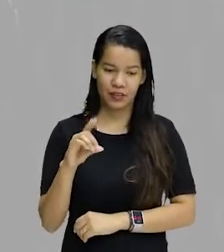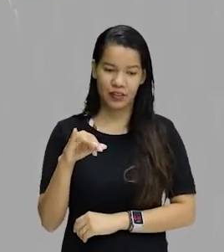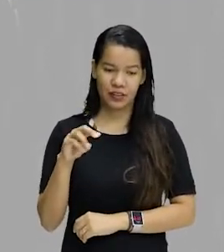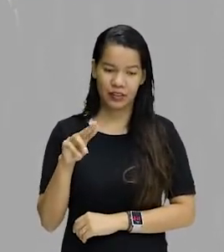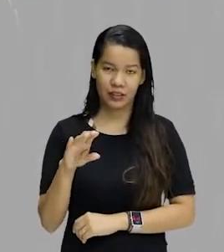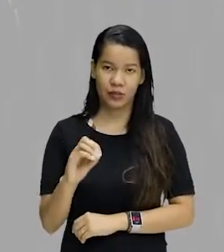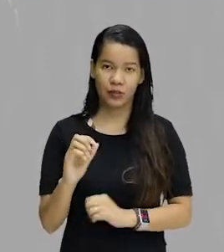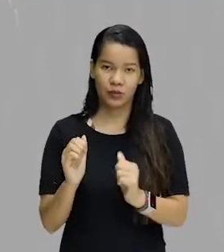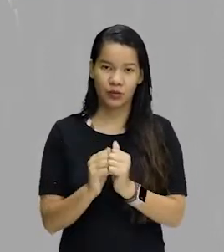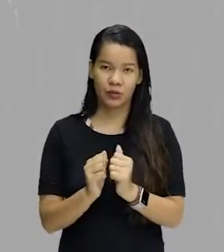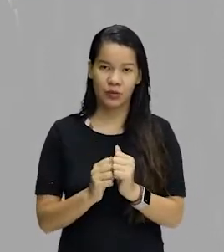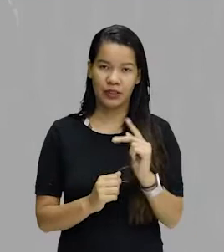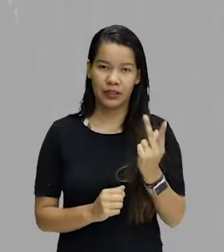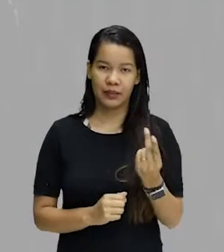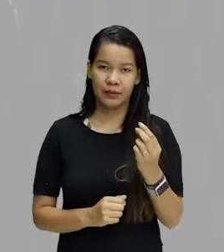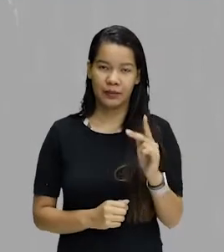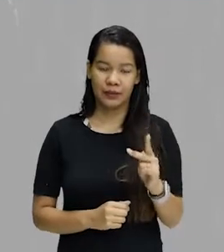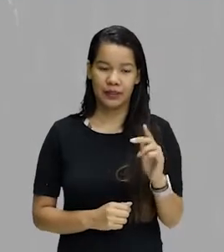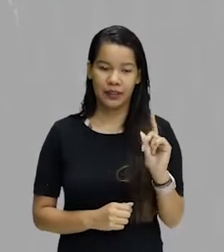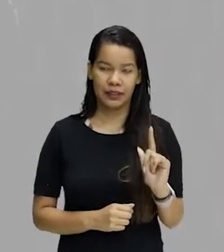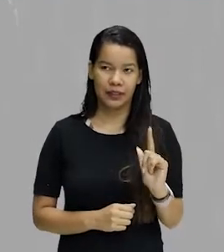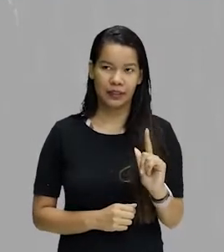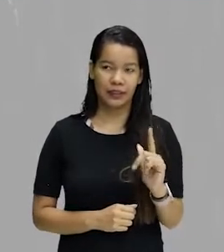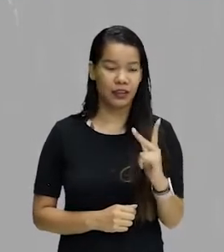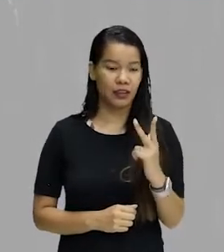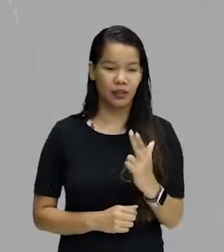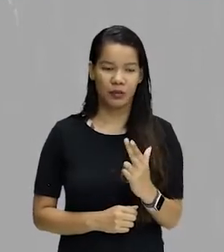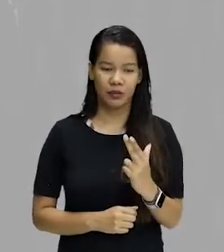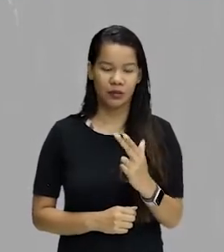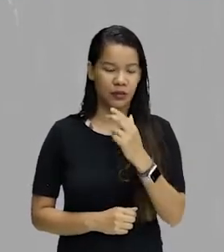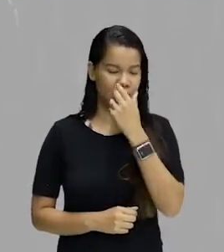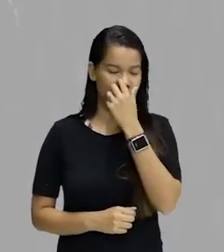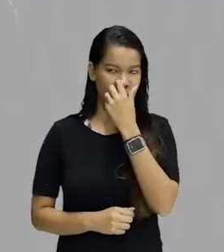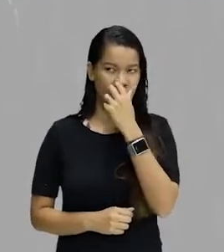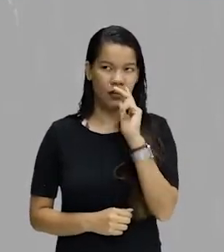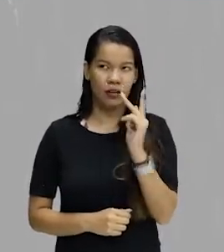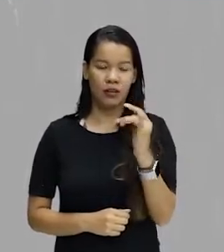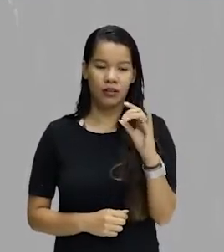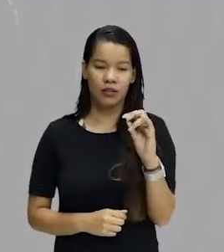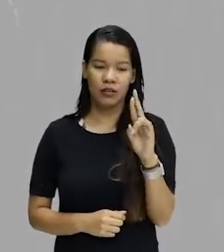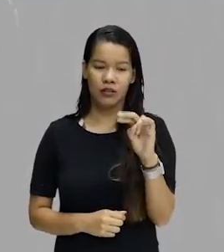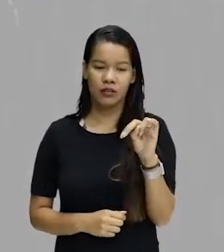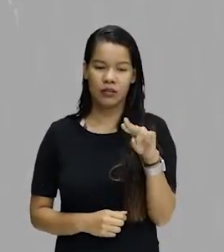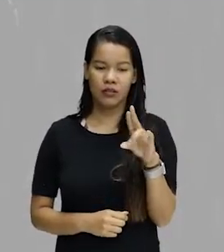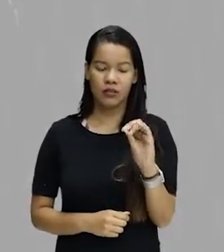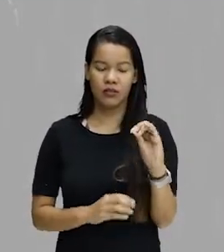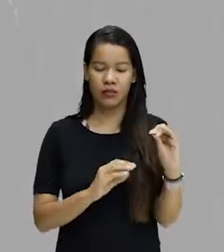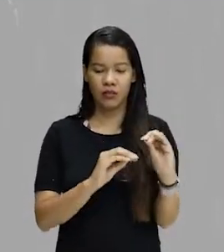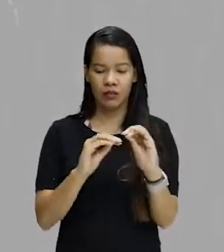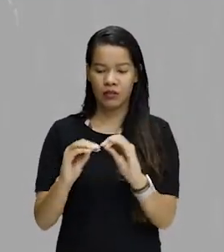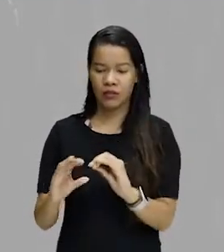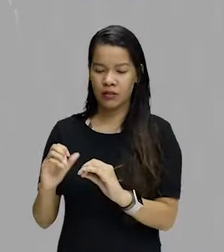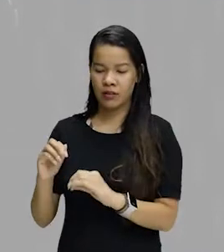o HBr, o hidreto de bromo. Da mesma forma, o hidrogênio ele vai para o carbono